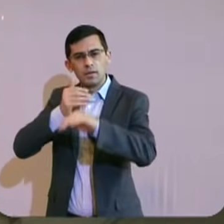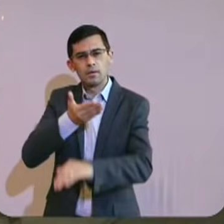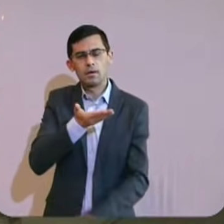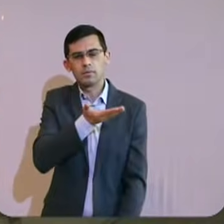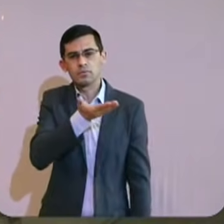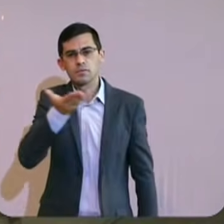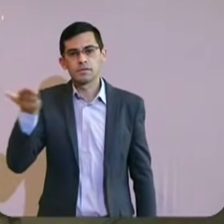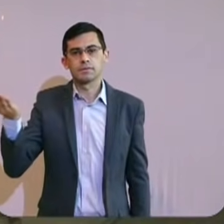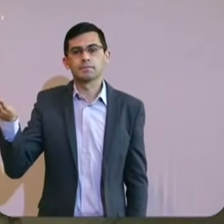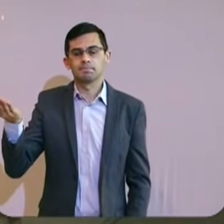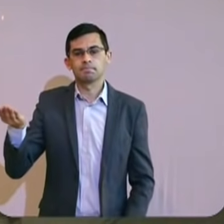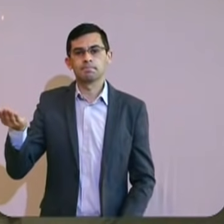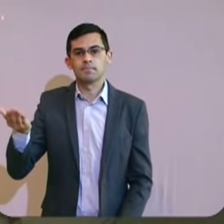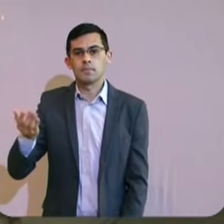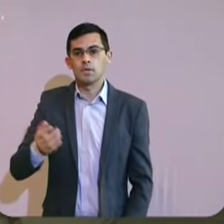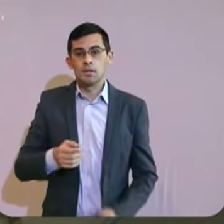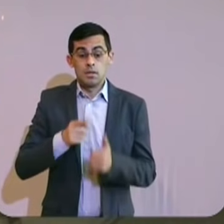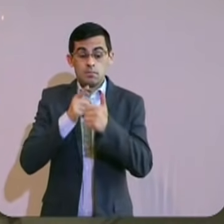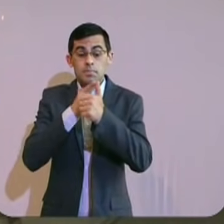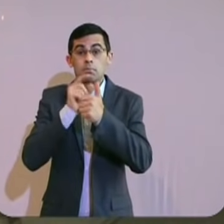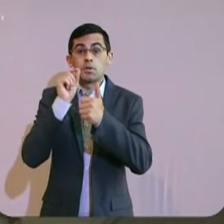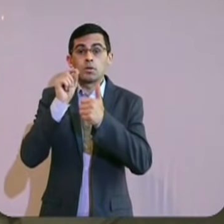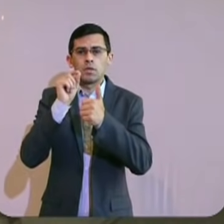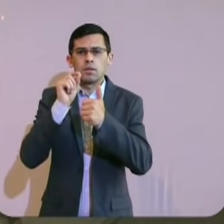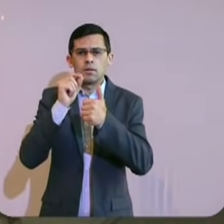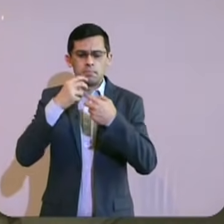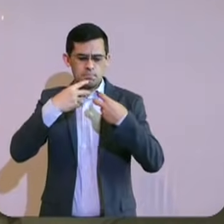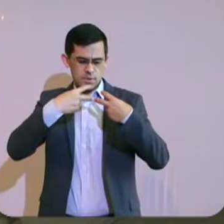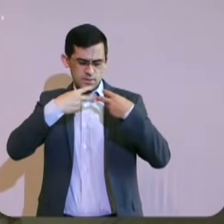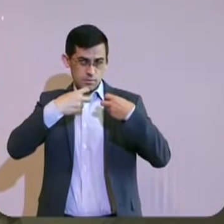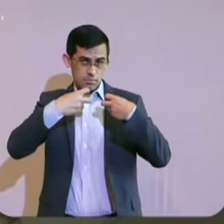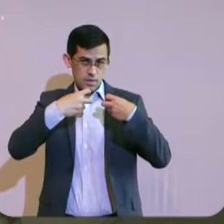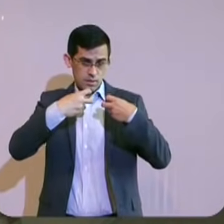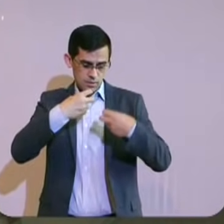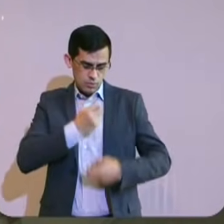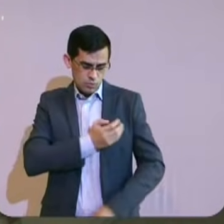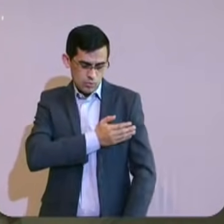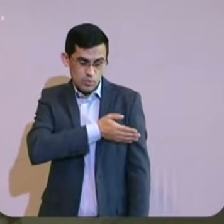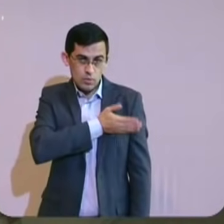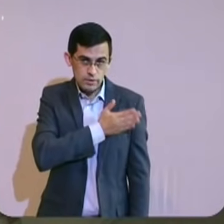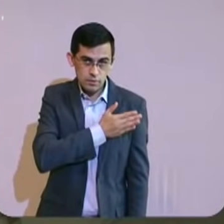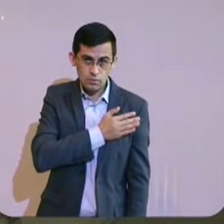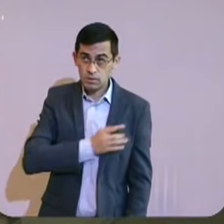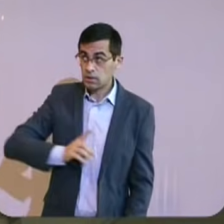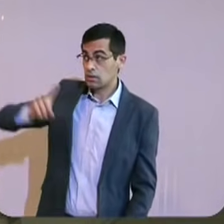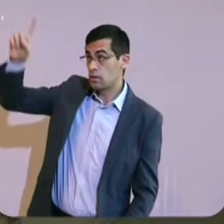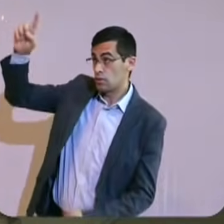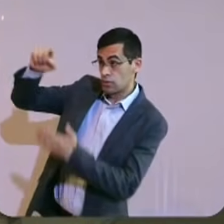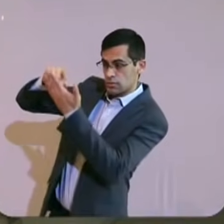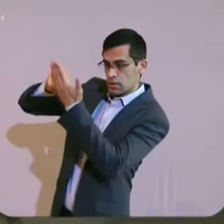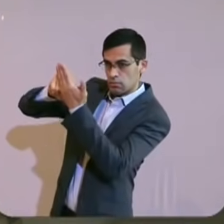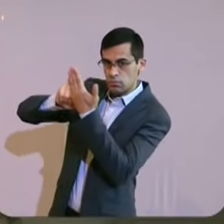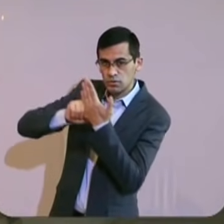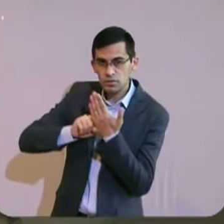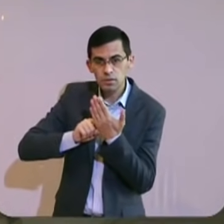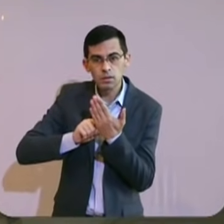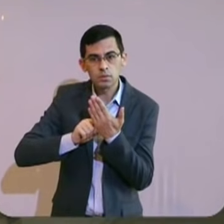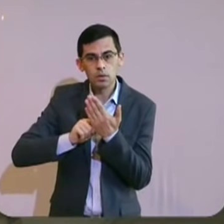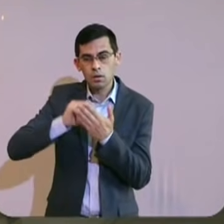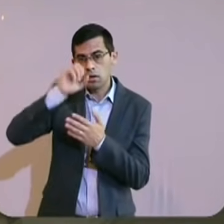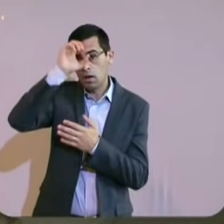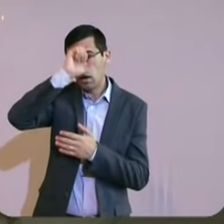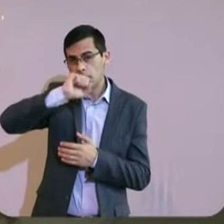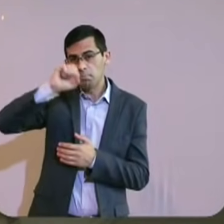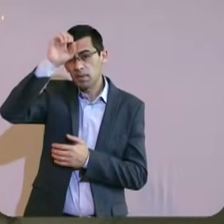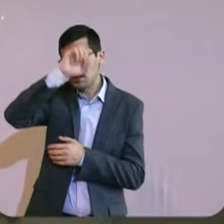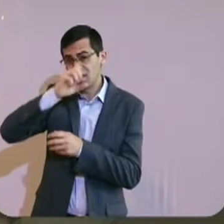você a primeiro olhar o que o Senhor está vendo dentro do seu coração, a